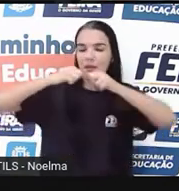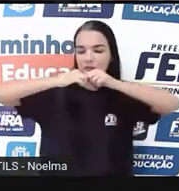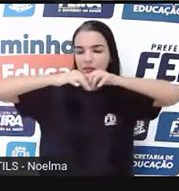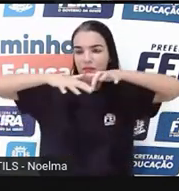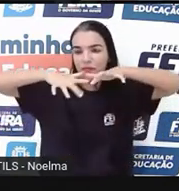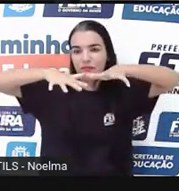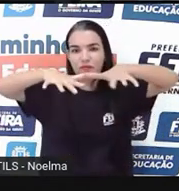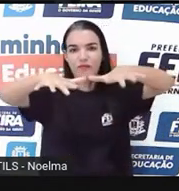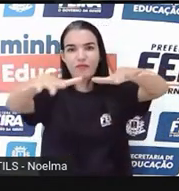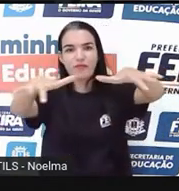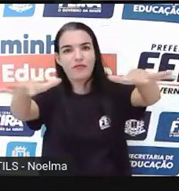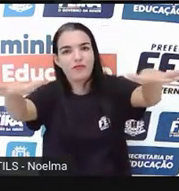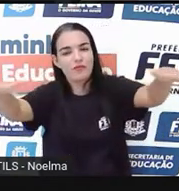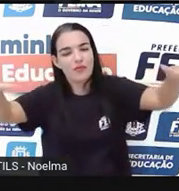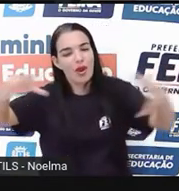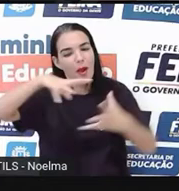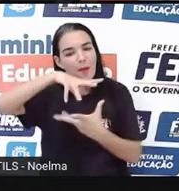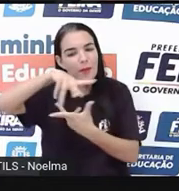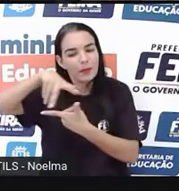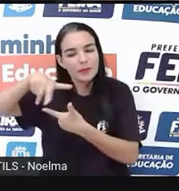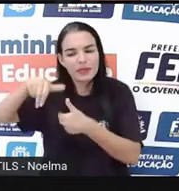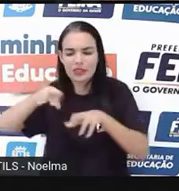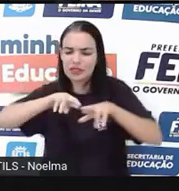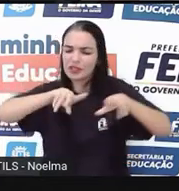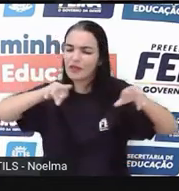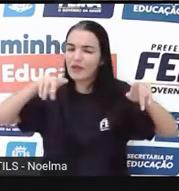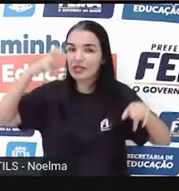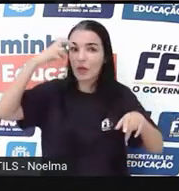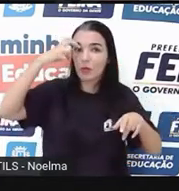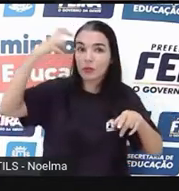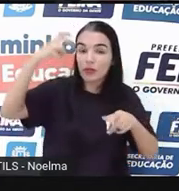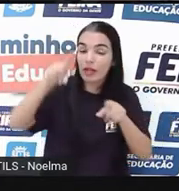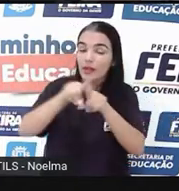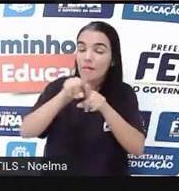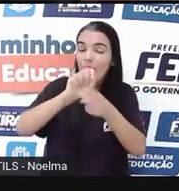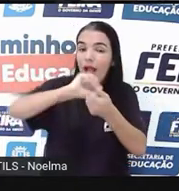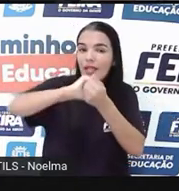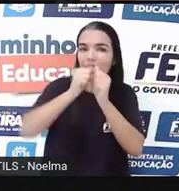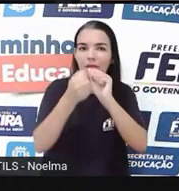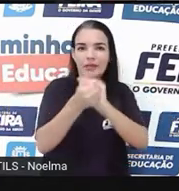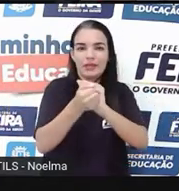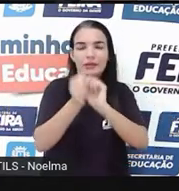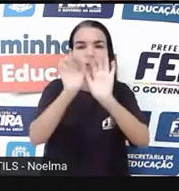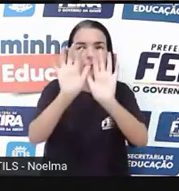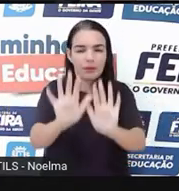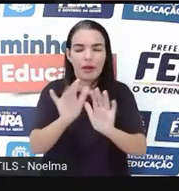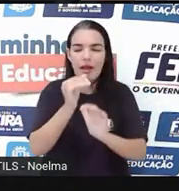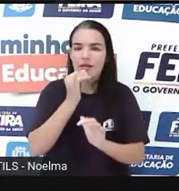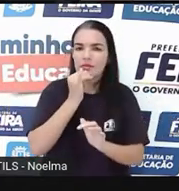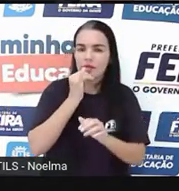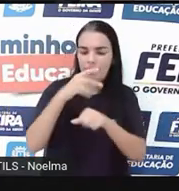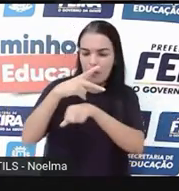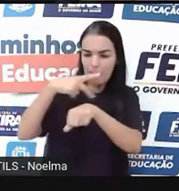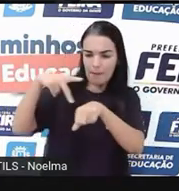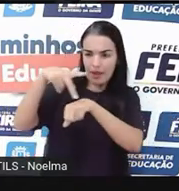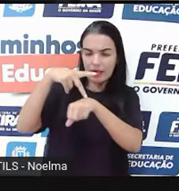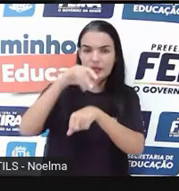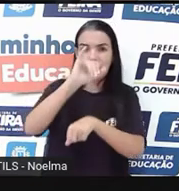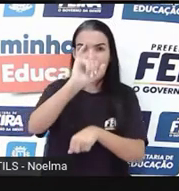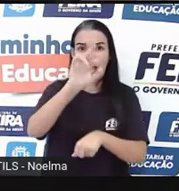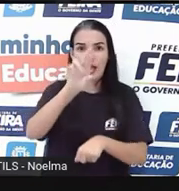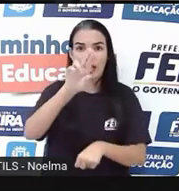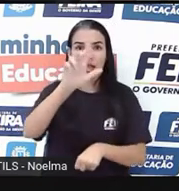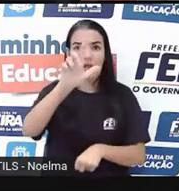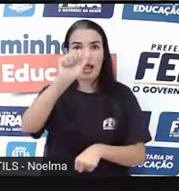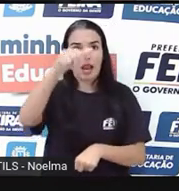mais diversas culturas e se adaptando. Por exemplo, na Irlanda, nas áreas rurais, as